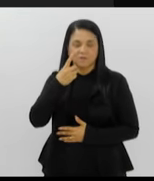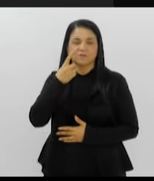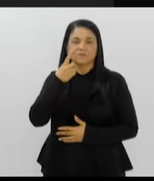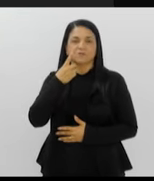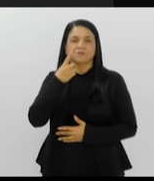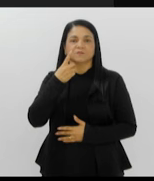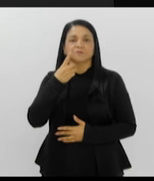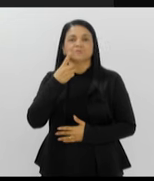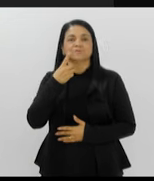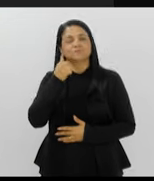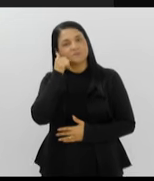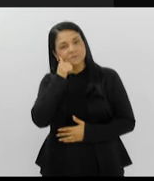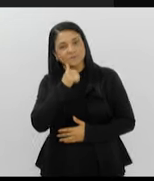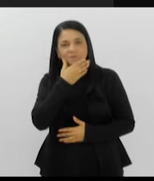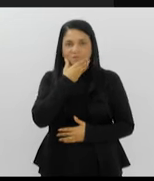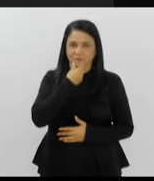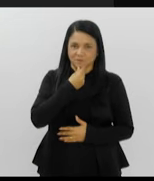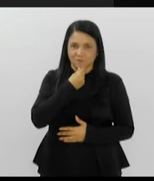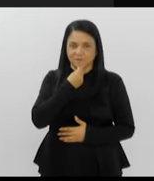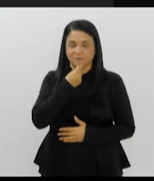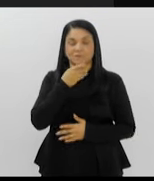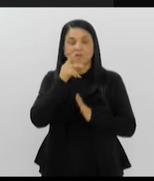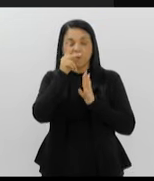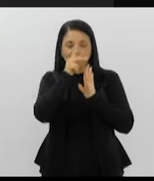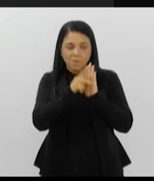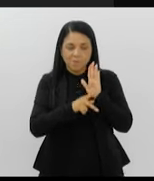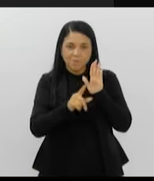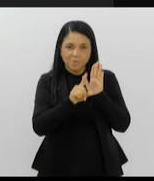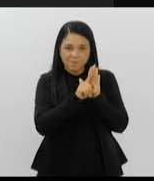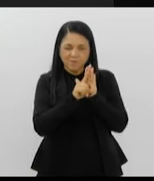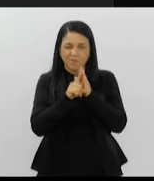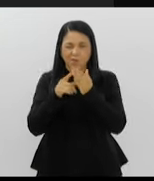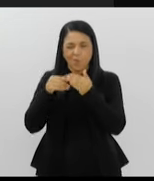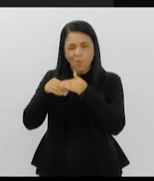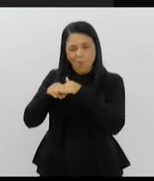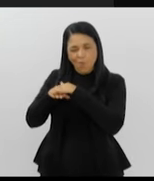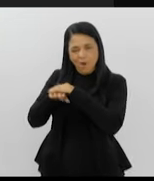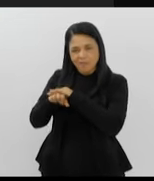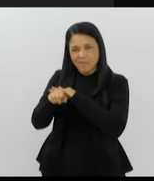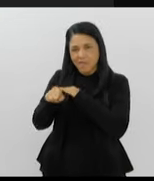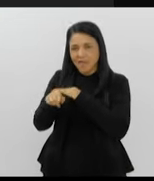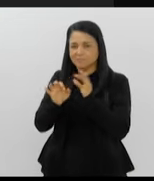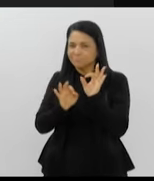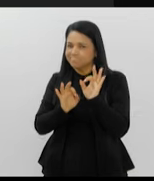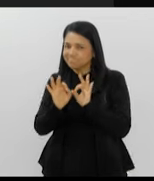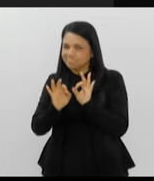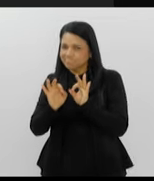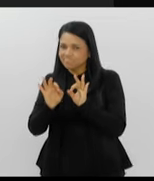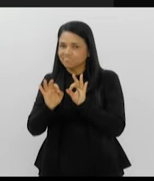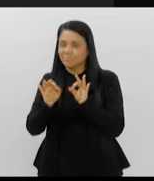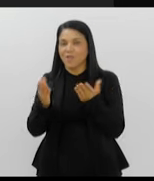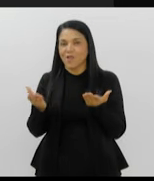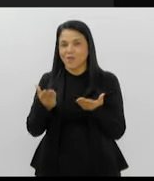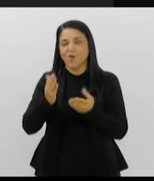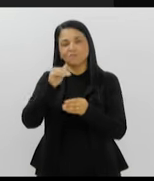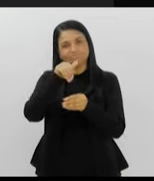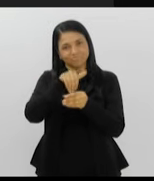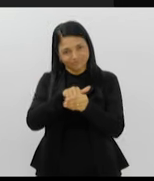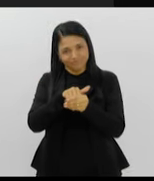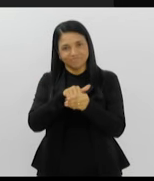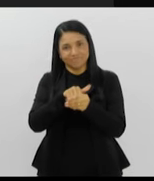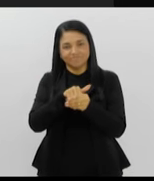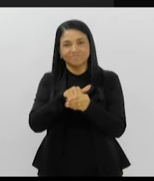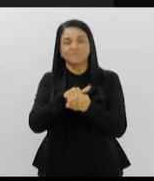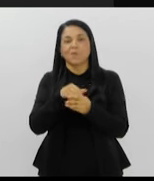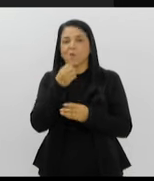colegas, deputados e deputadas. E esse projeto que estava aí no forno, preparando já há tanto tempo, foi agora servido. E é um